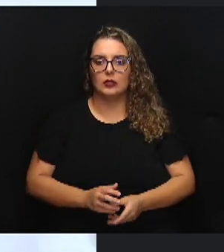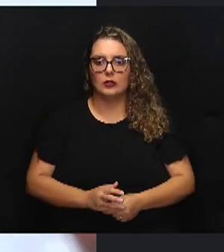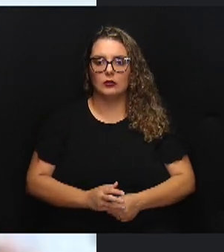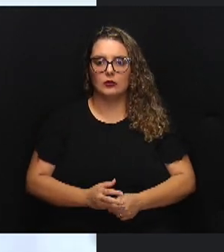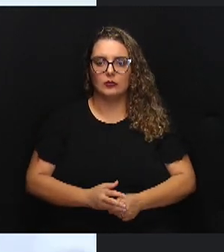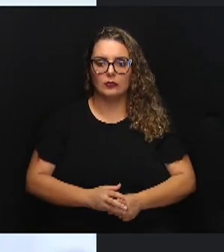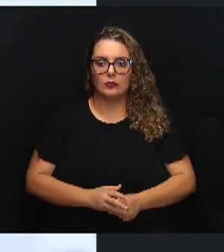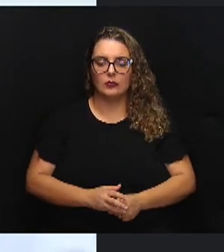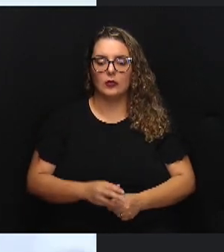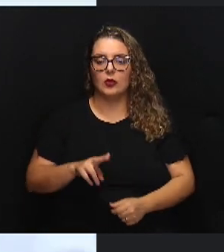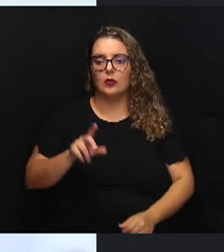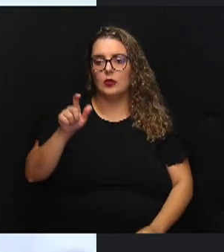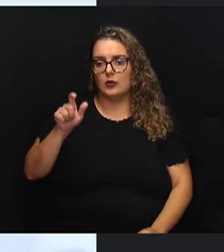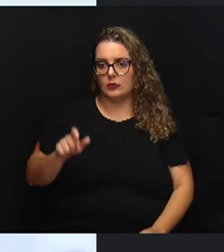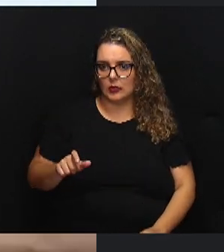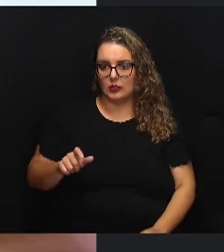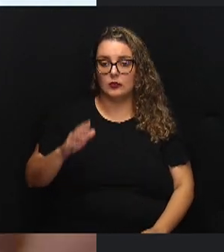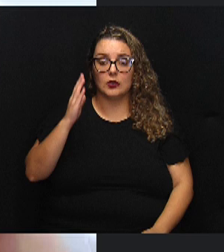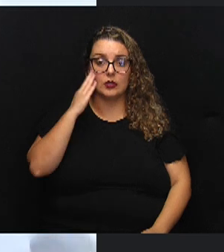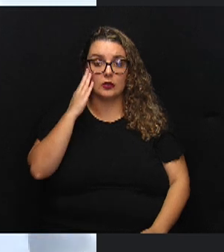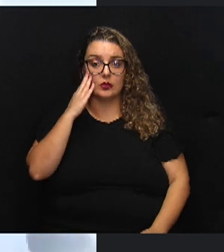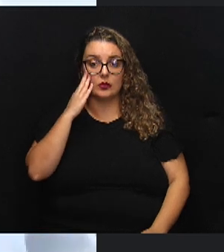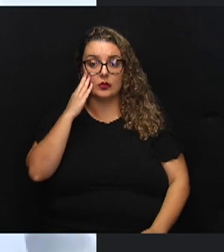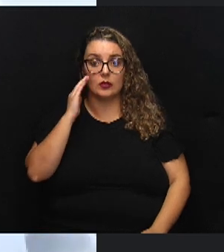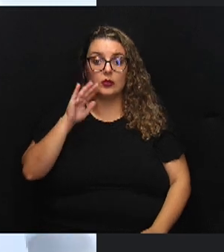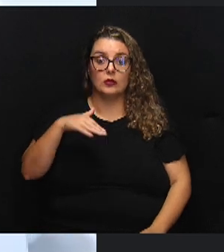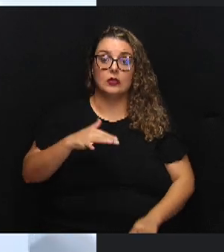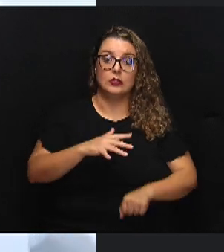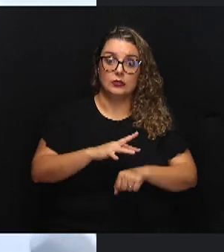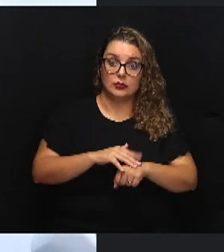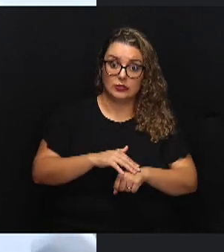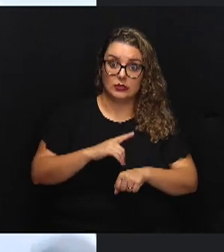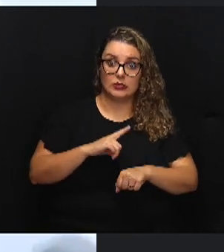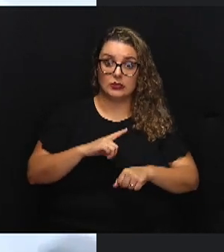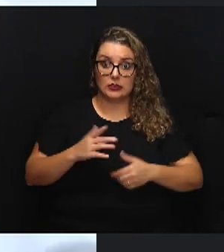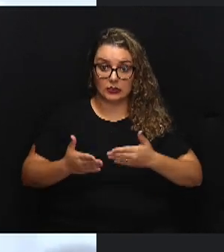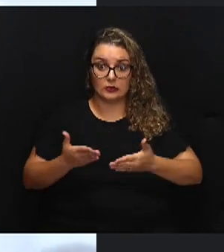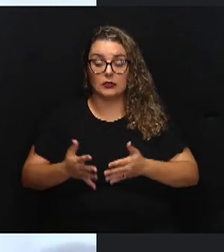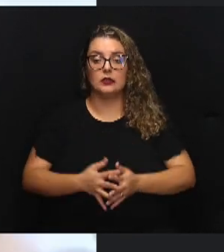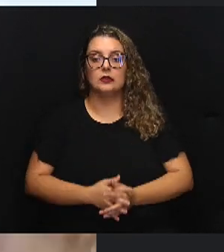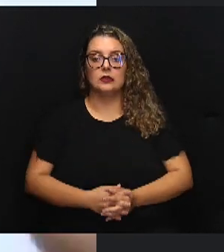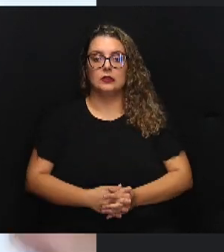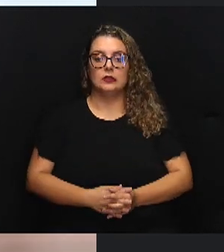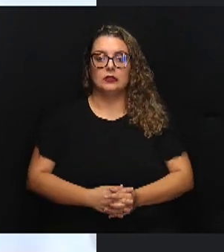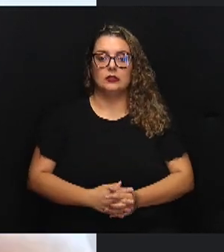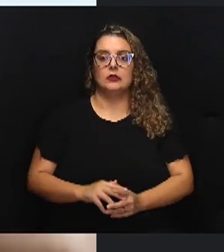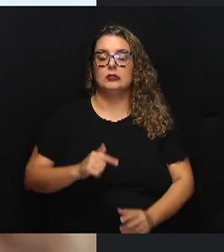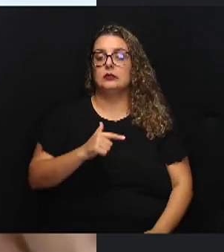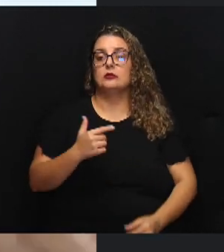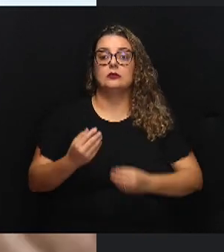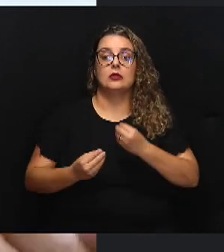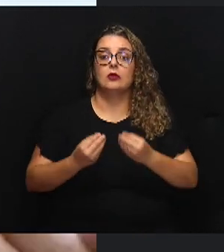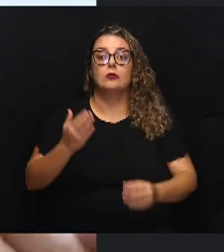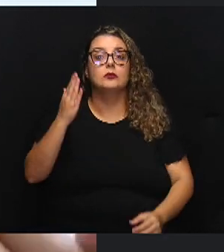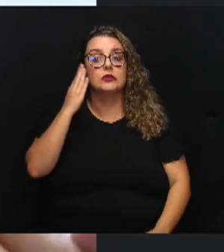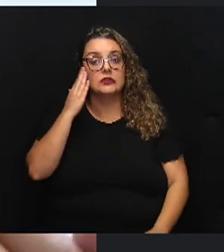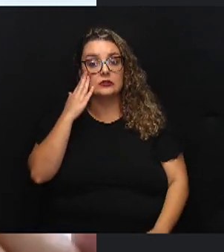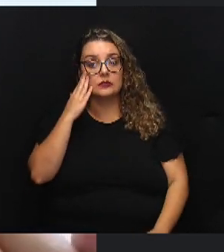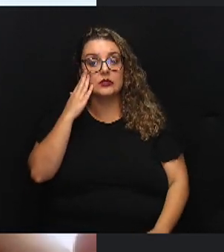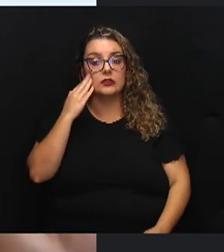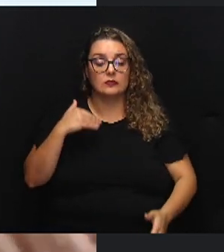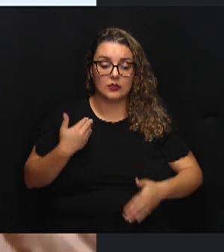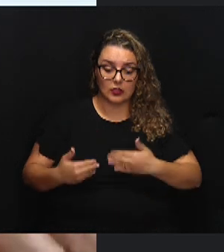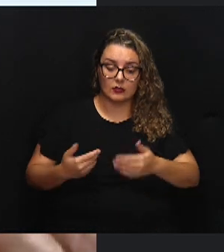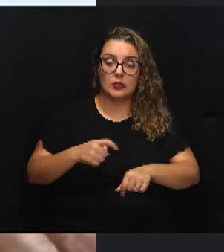ou a pessoa deve entender quando ela tem doença que ela precisa fazer isso. Então, não tem como você saber que você está entrando